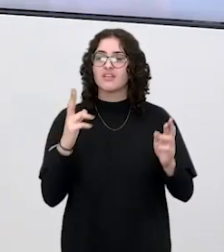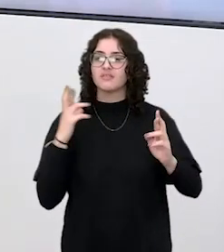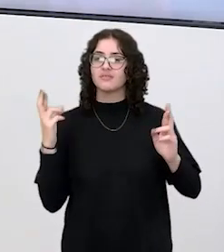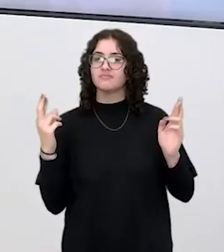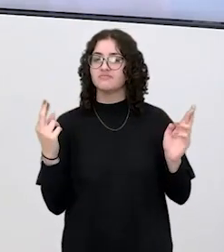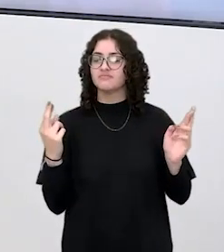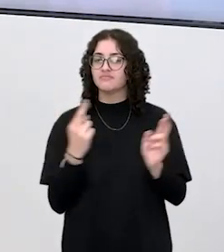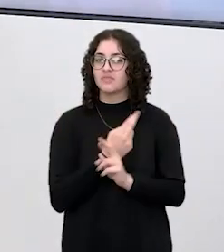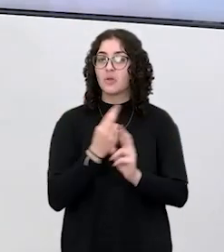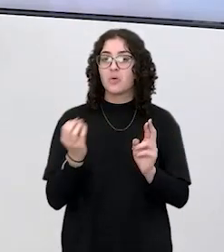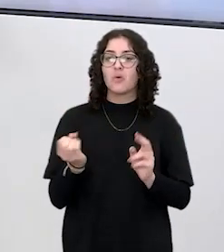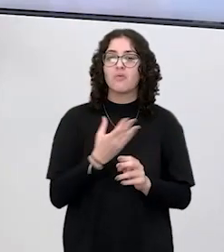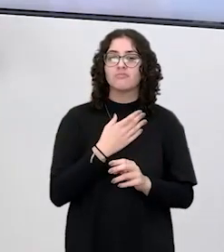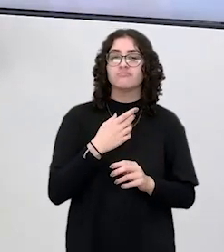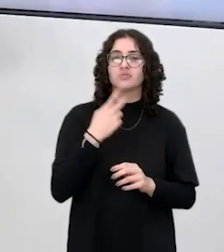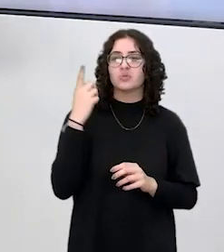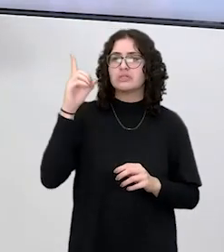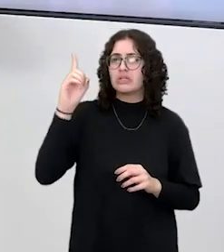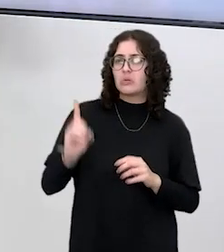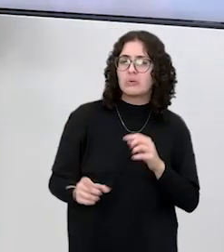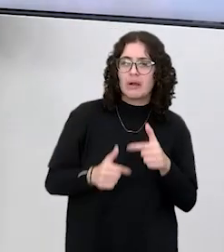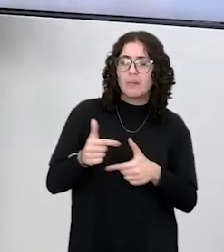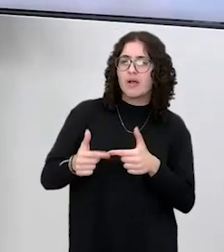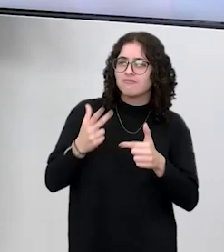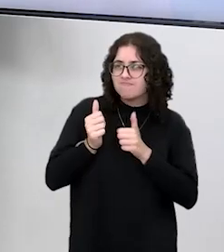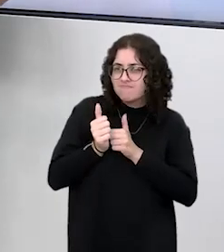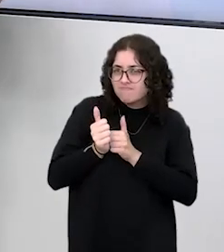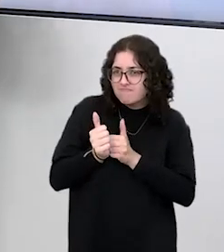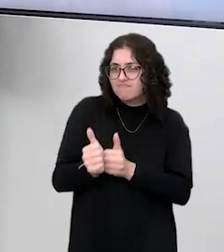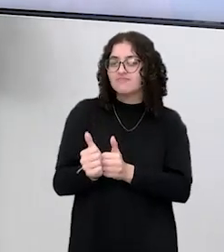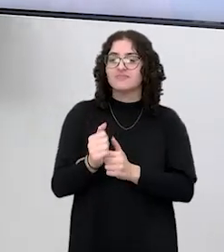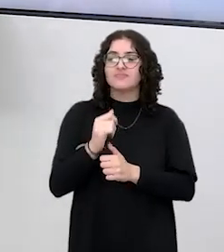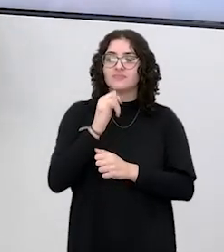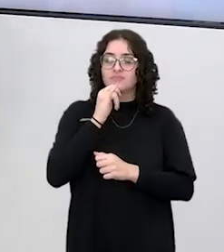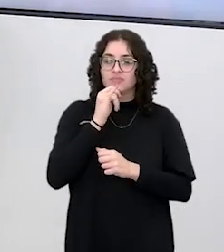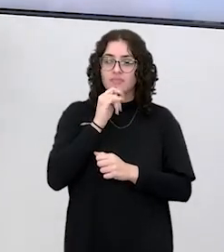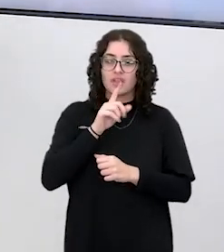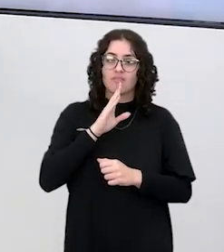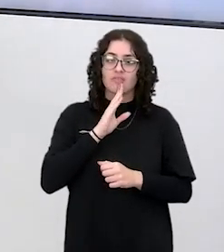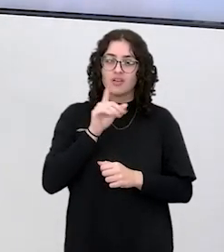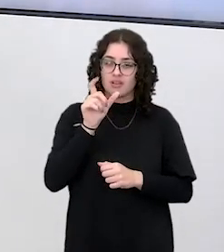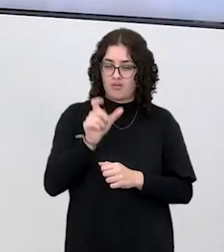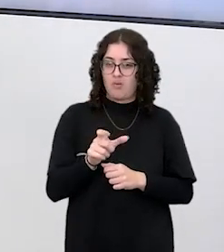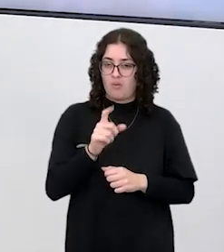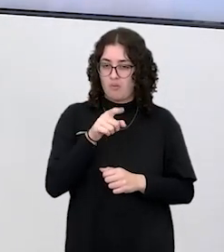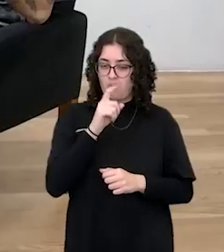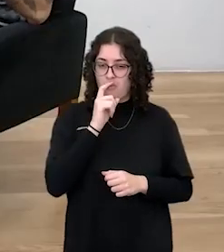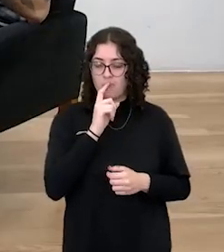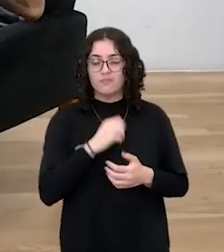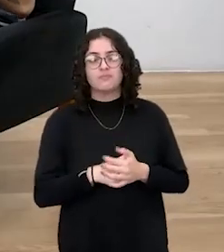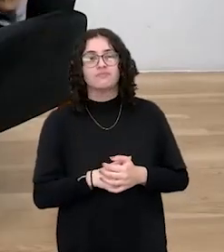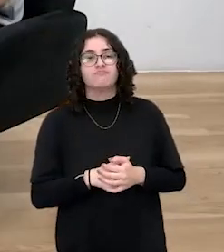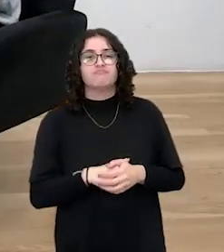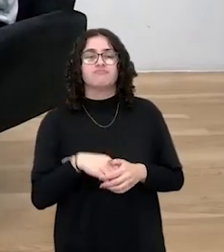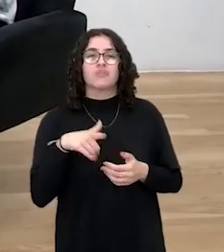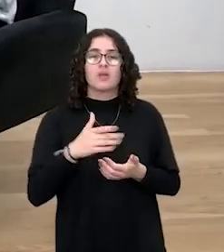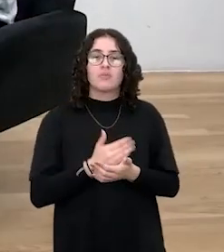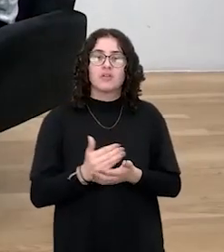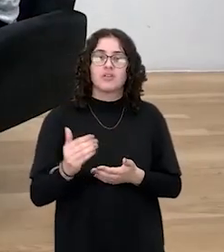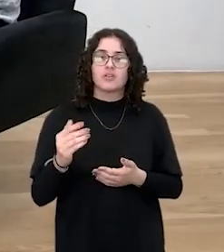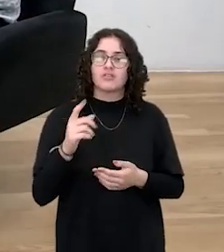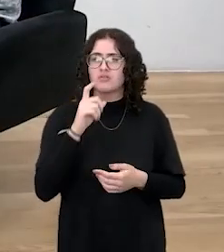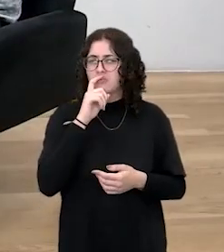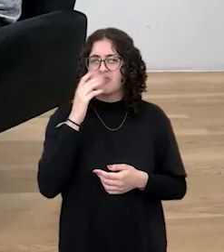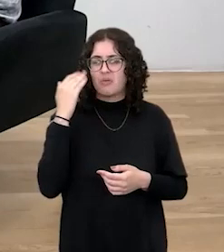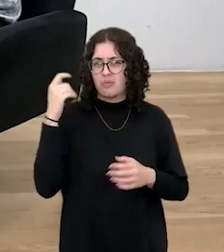com grandes diretores em trabalhos cults. Sim. No caso do Leonardo DiCaprio, me corrija se eu estiver errado, acho que foi com o Scorsese que ele começou essa